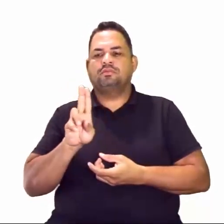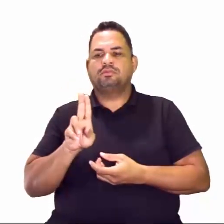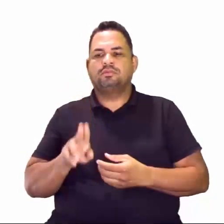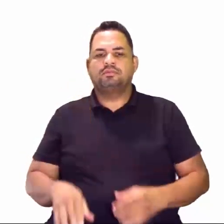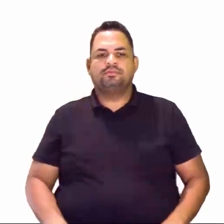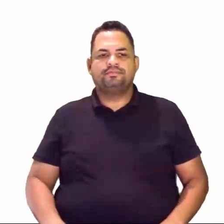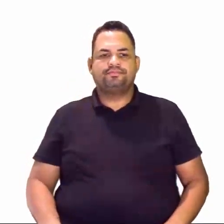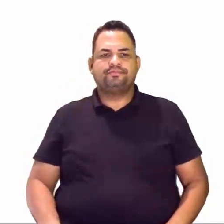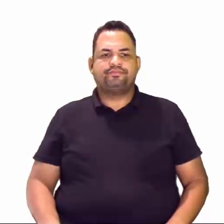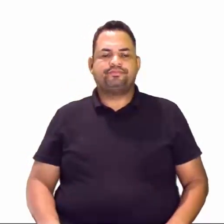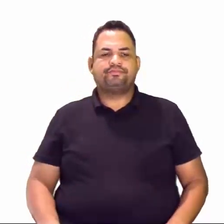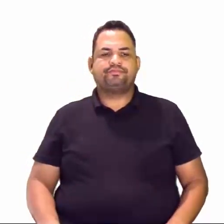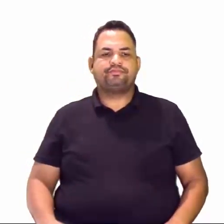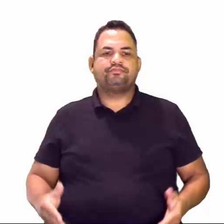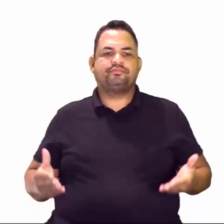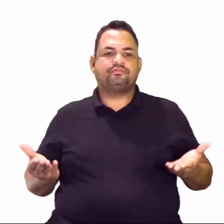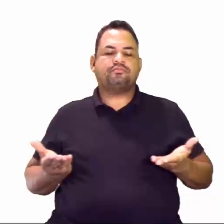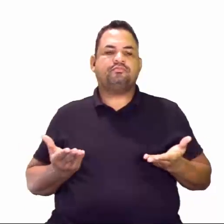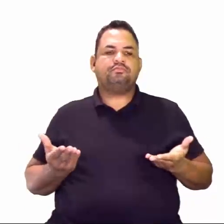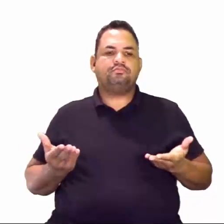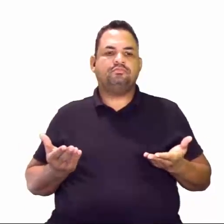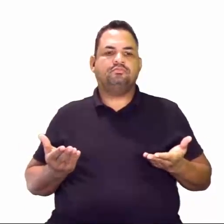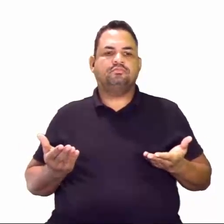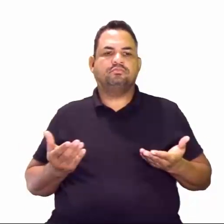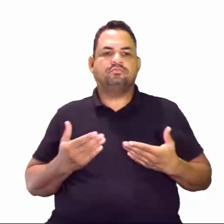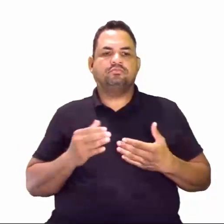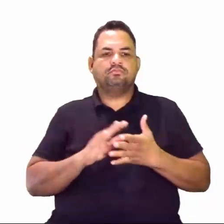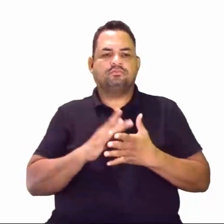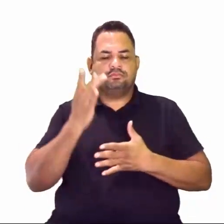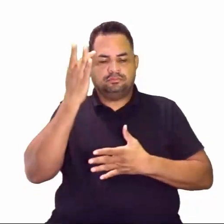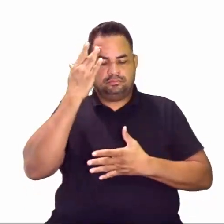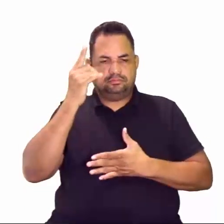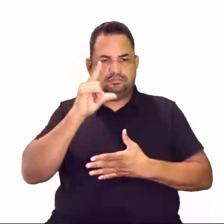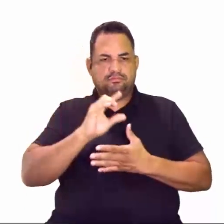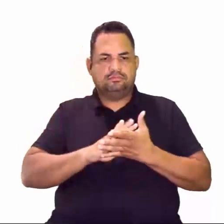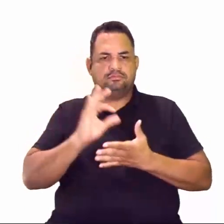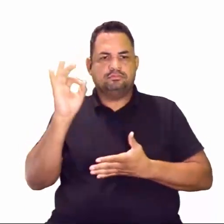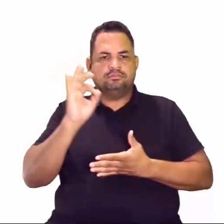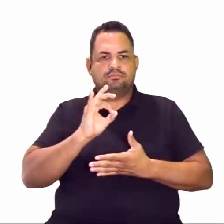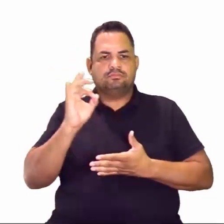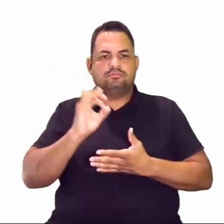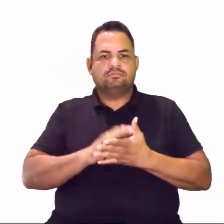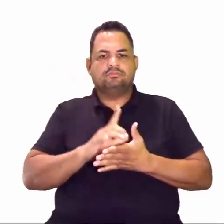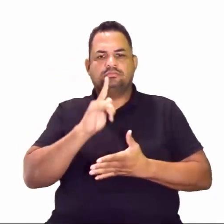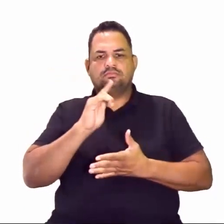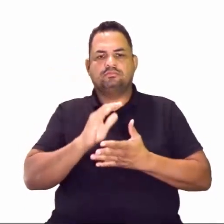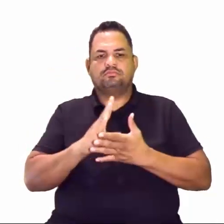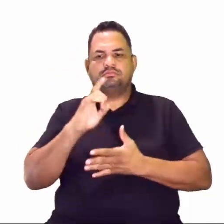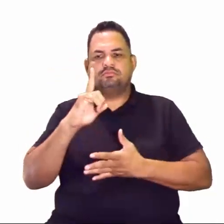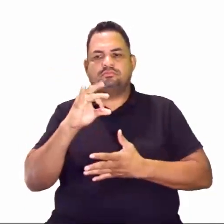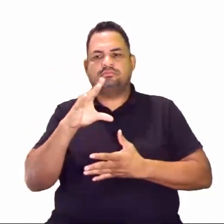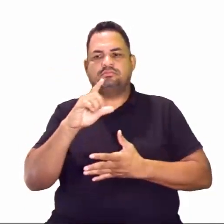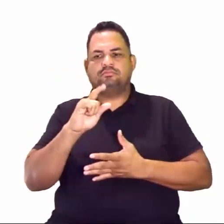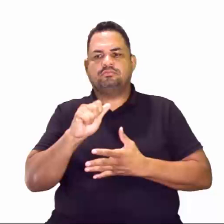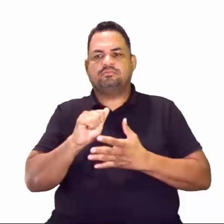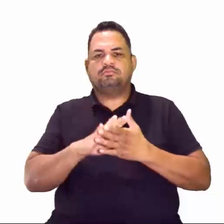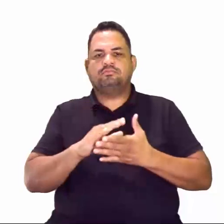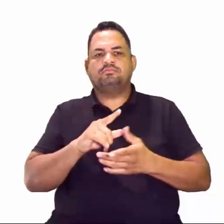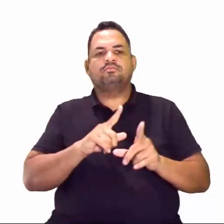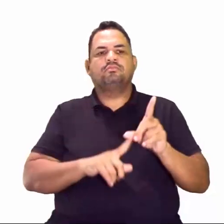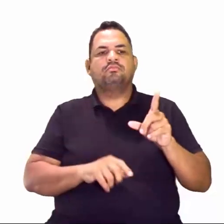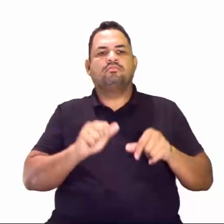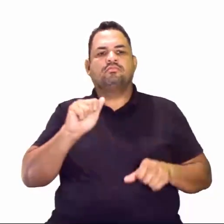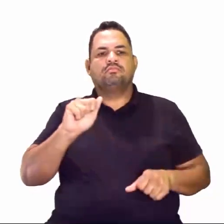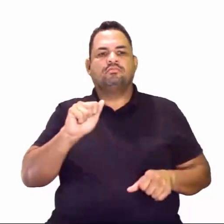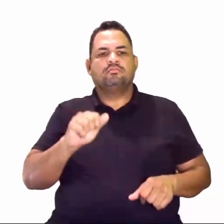massa atômica. Agora, com relação à fórmula percentual da água oxigenada, será que é a letra